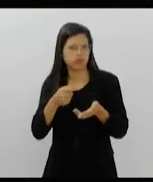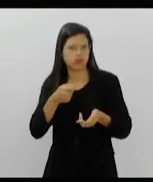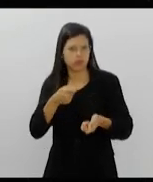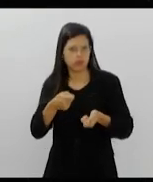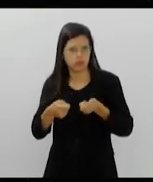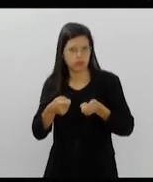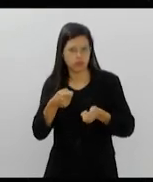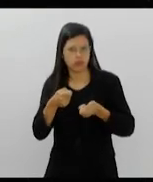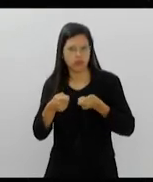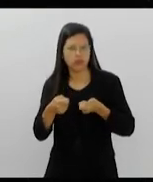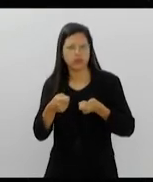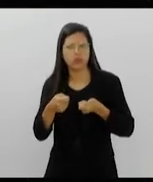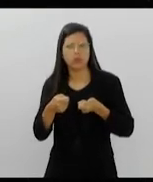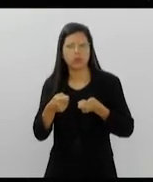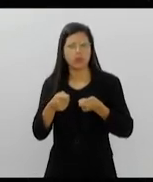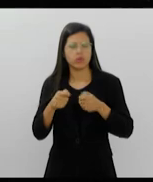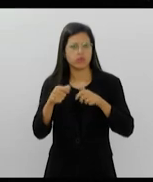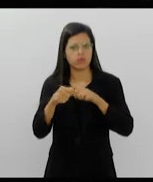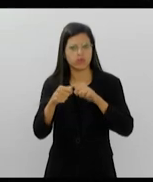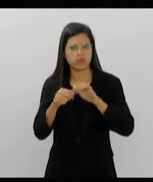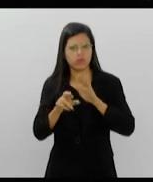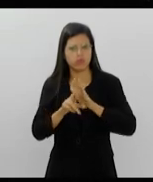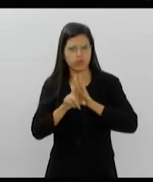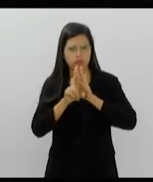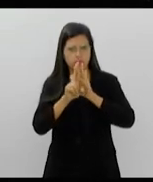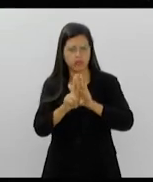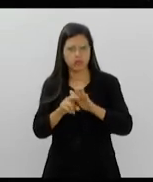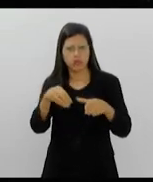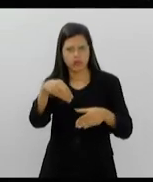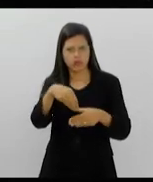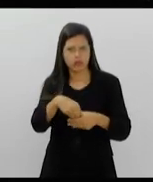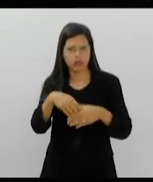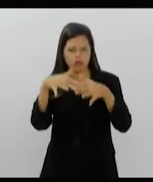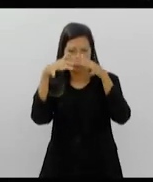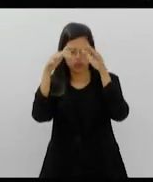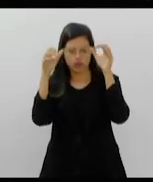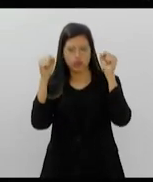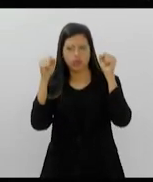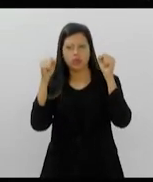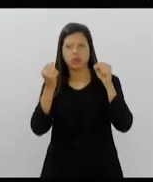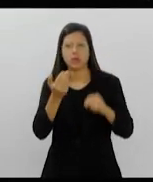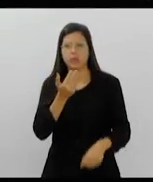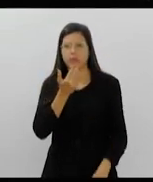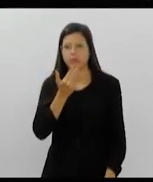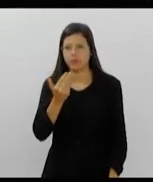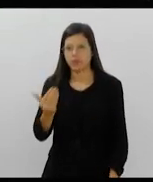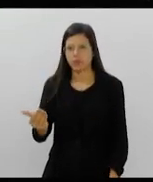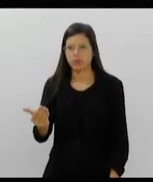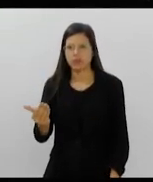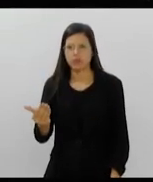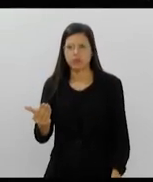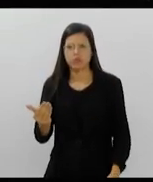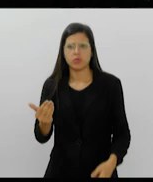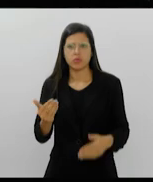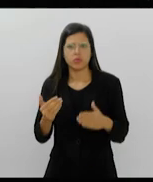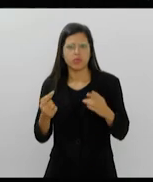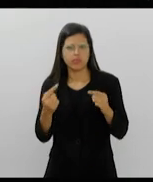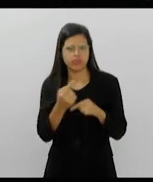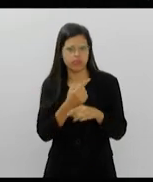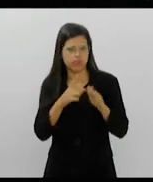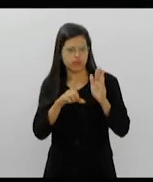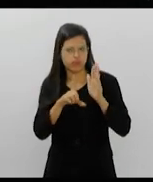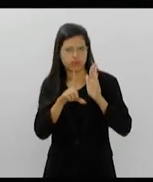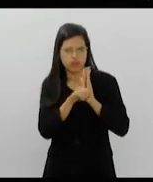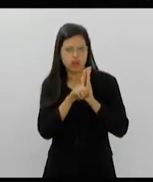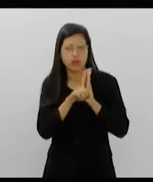Externo, fez uma representação dentro do tribunal, pedindo, por ilegalidade,